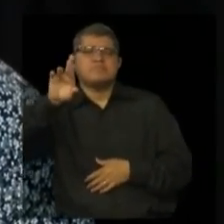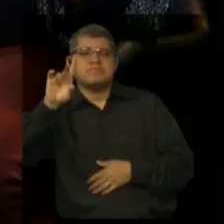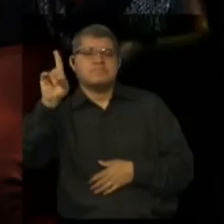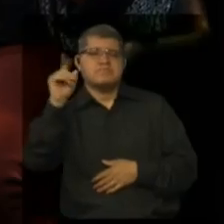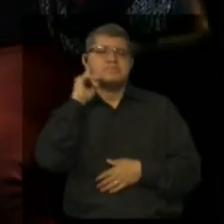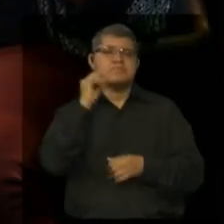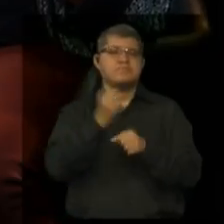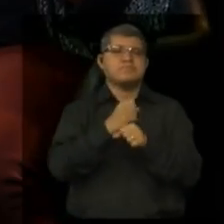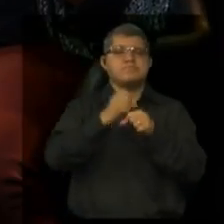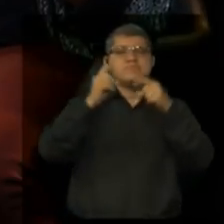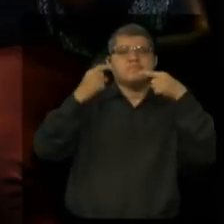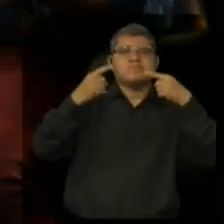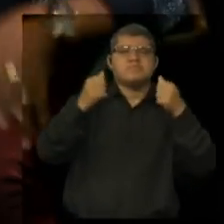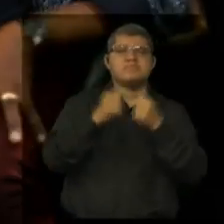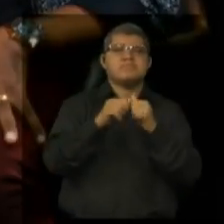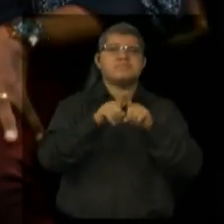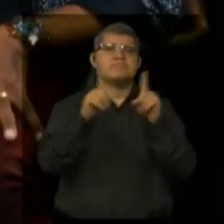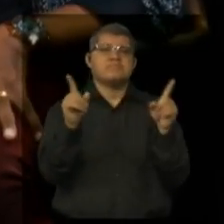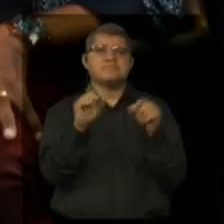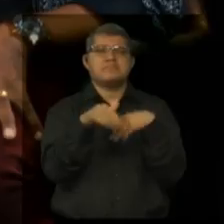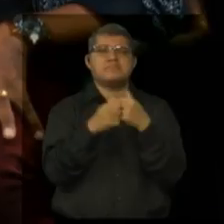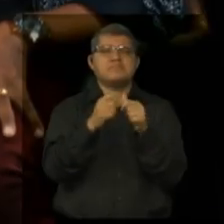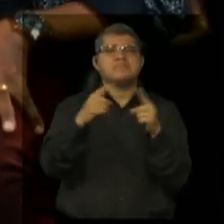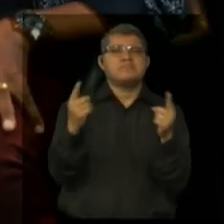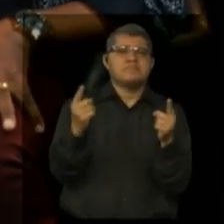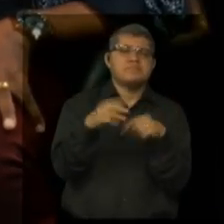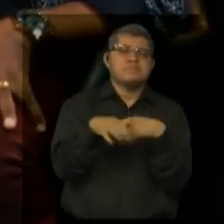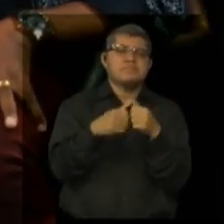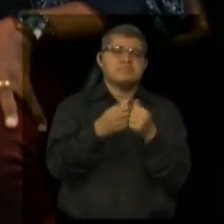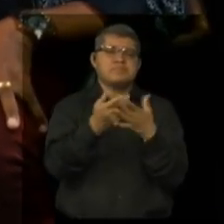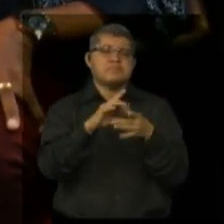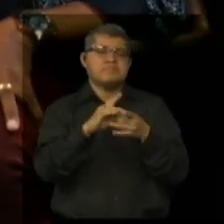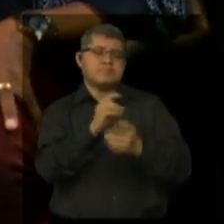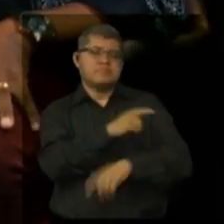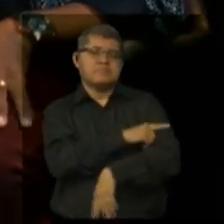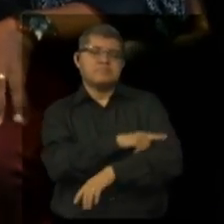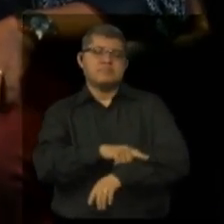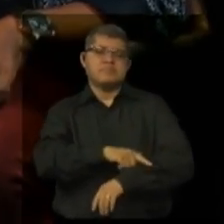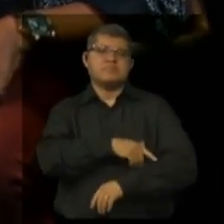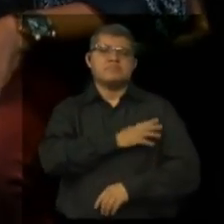apenas pela obra musical, mas pela generosidade dele.